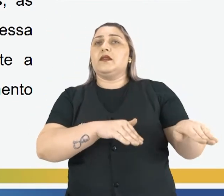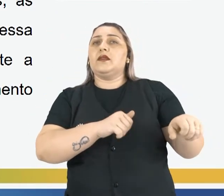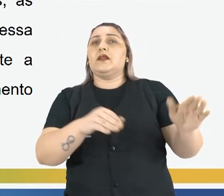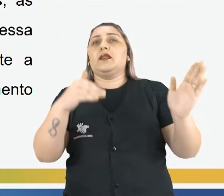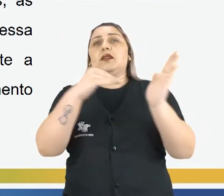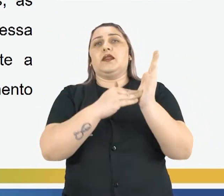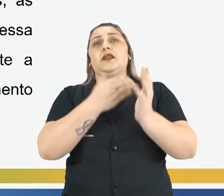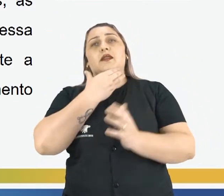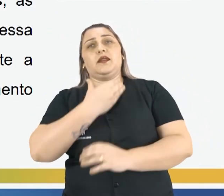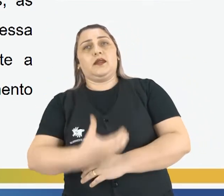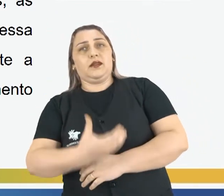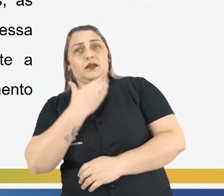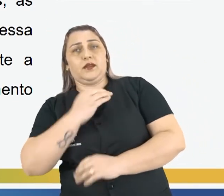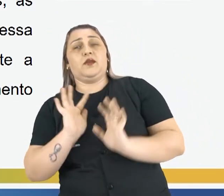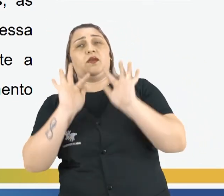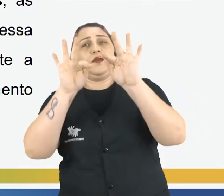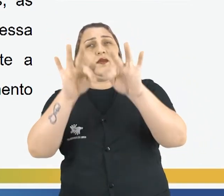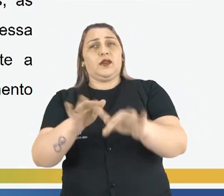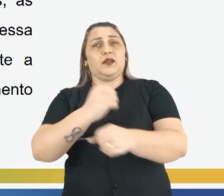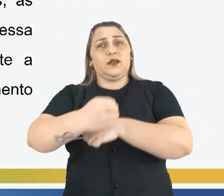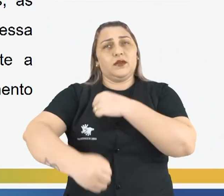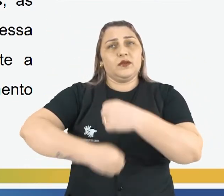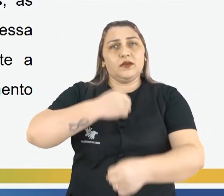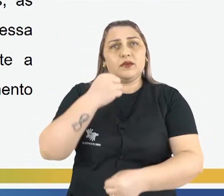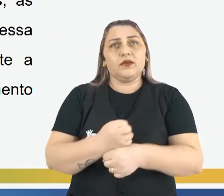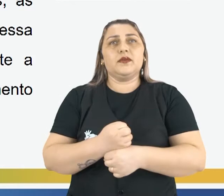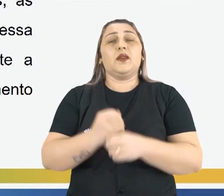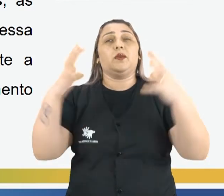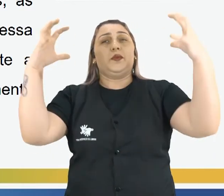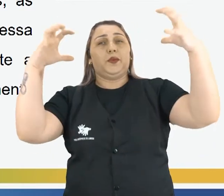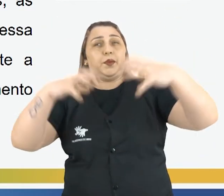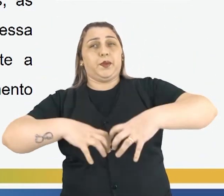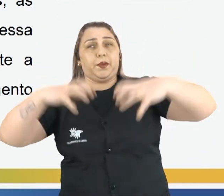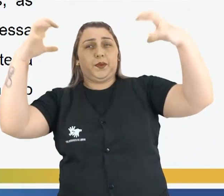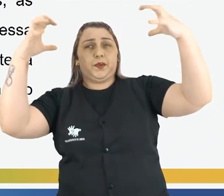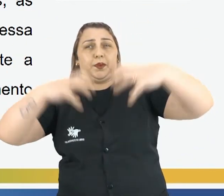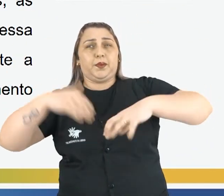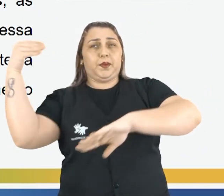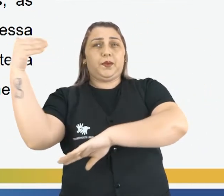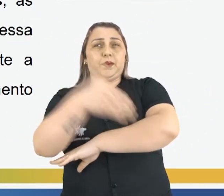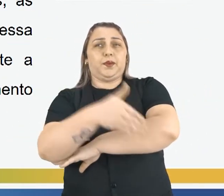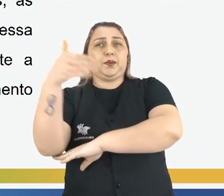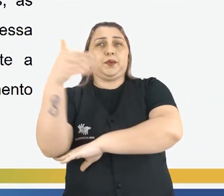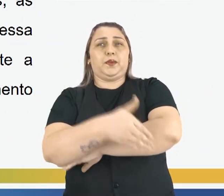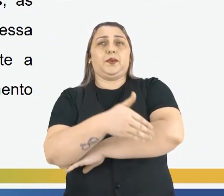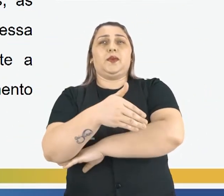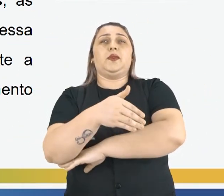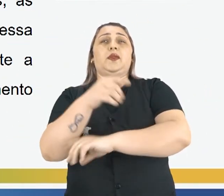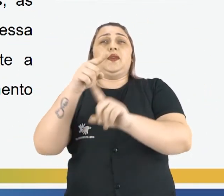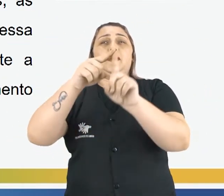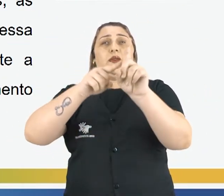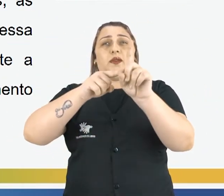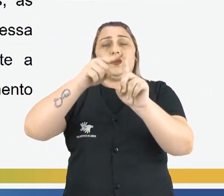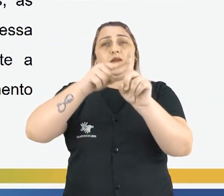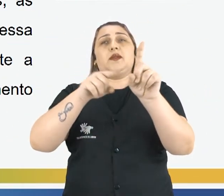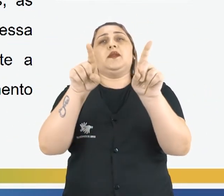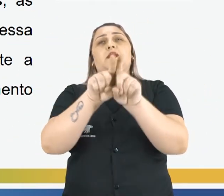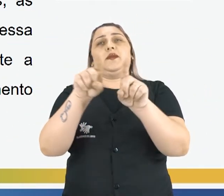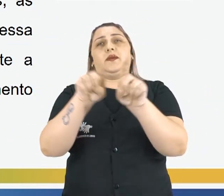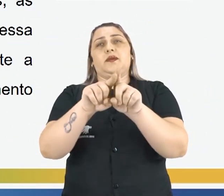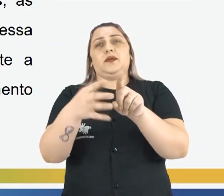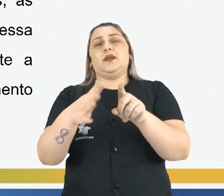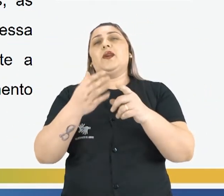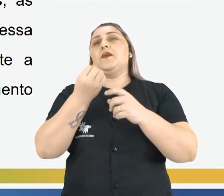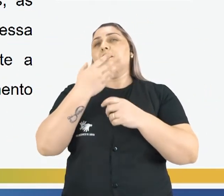dezembro, já no final do ano. Além das chuvas serem mais frequentes, as temperaturas tornam-se mais amenas